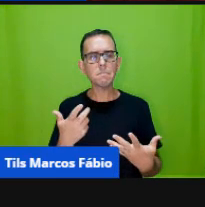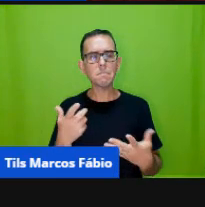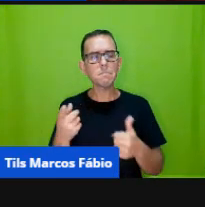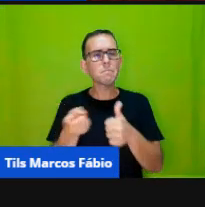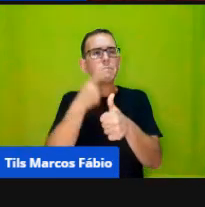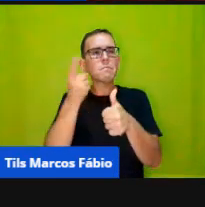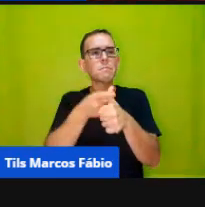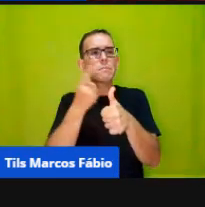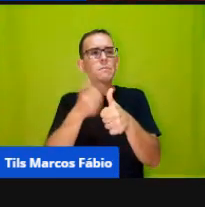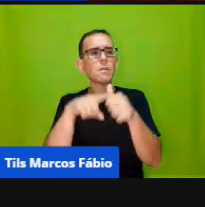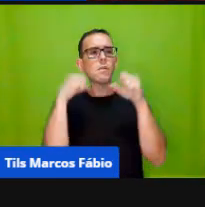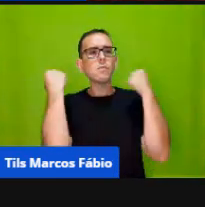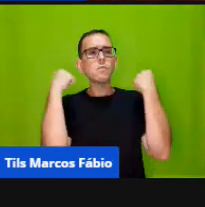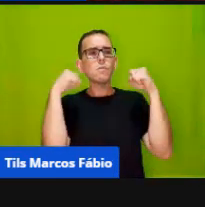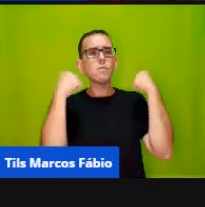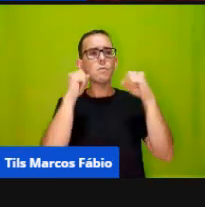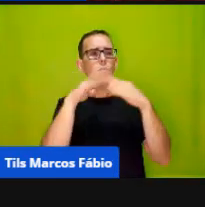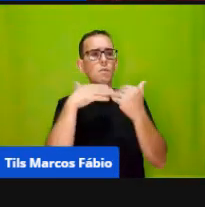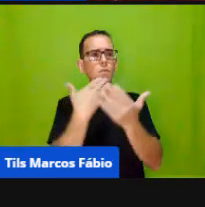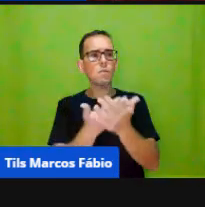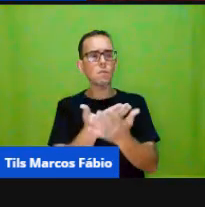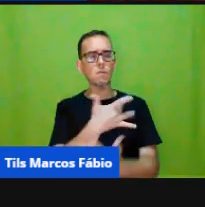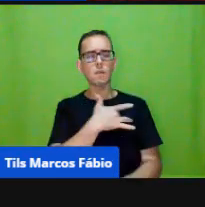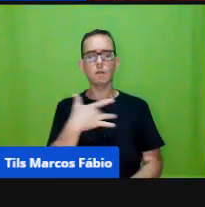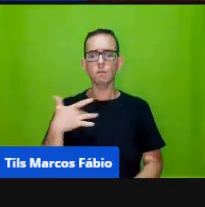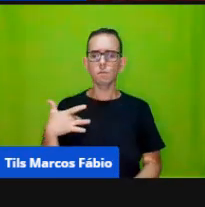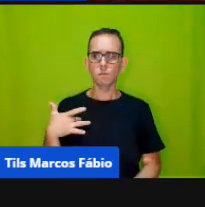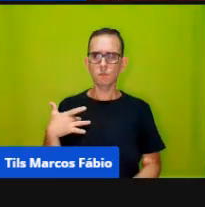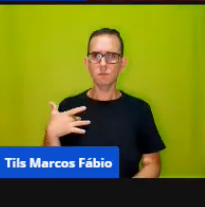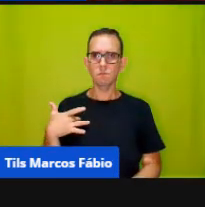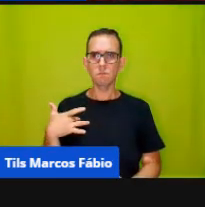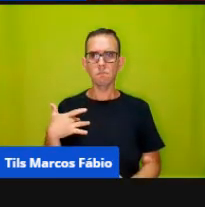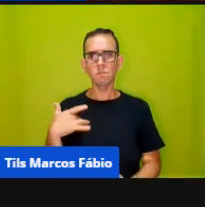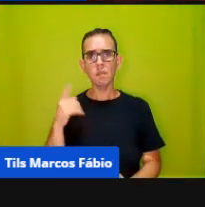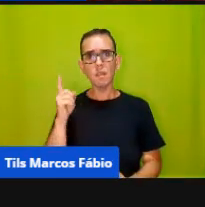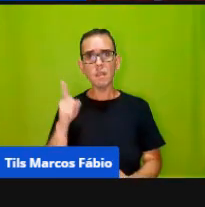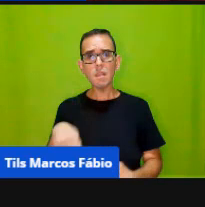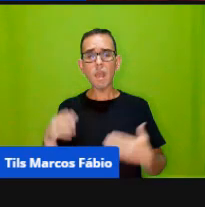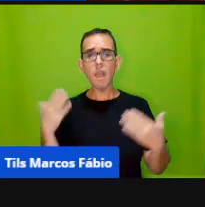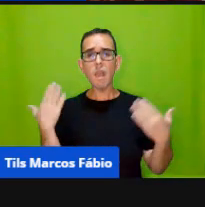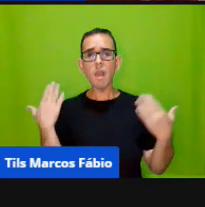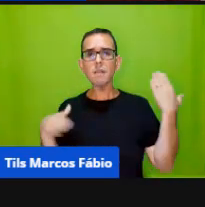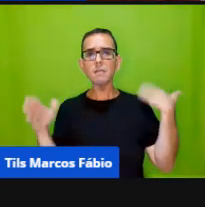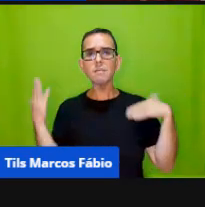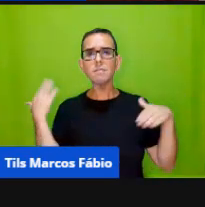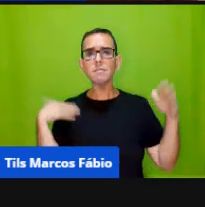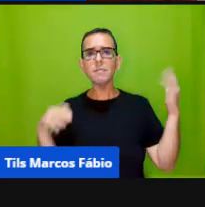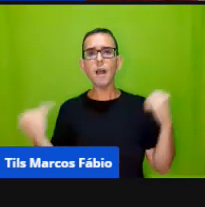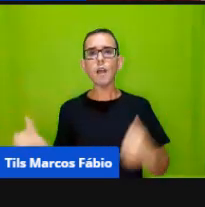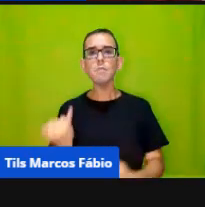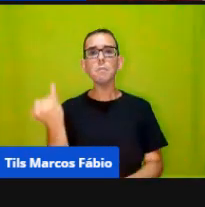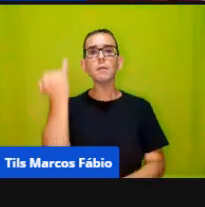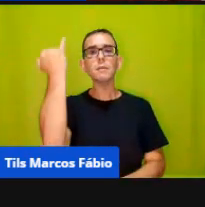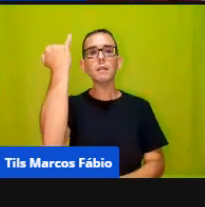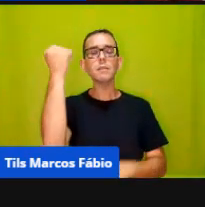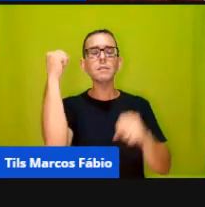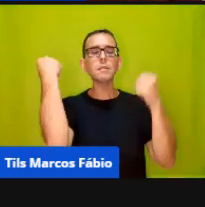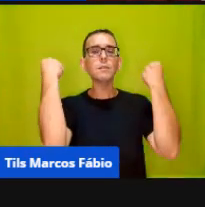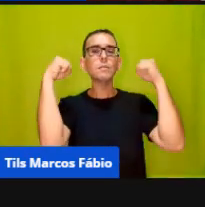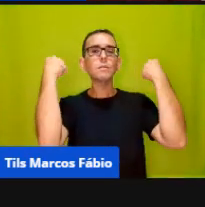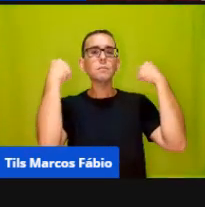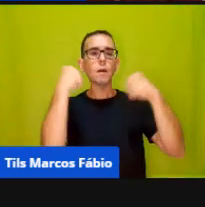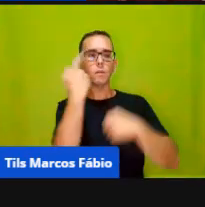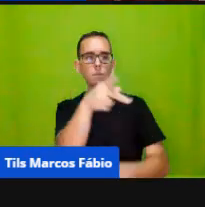do esporte escolar na saúde, que é o lazer, né? A importância do esporte escolar na vida